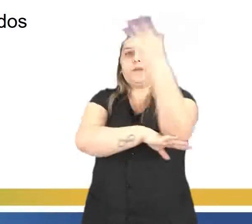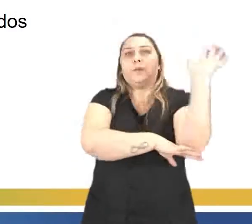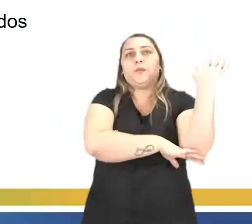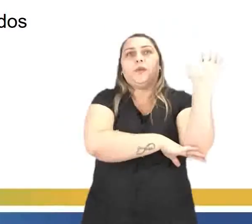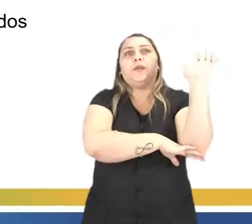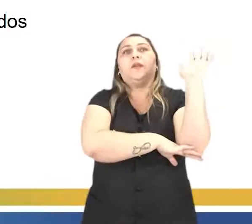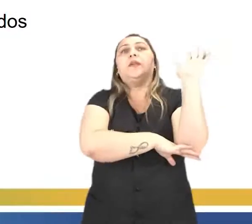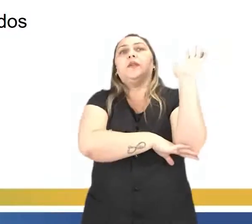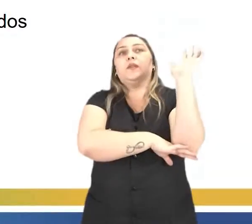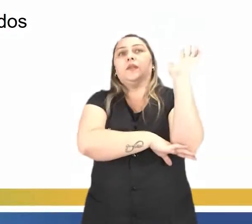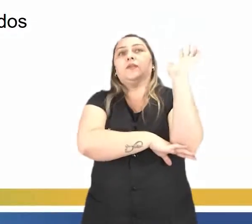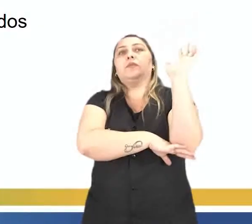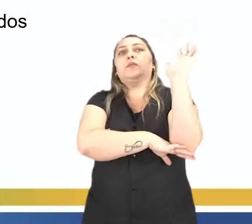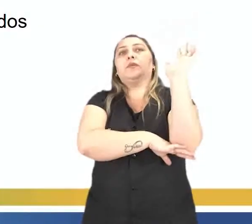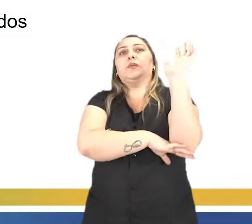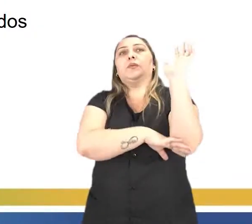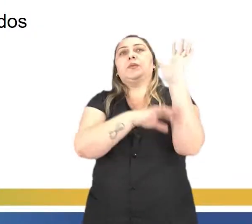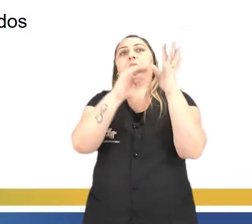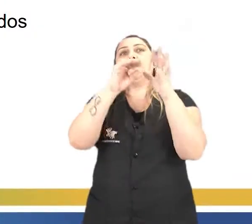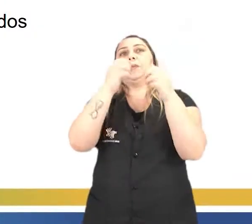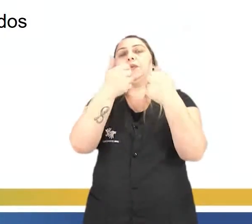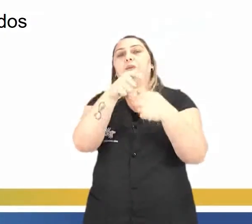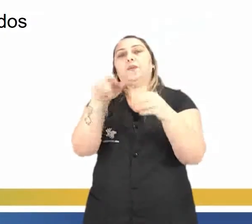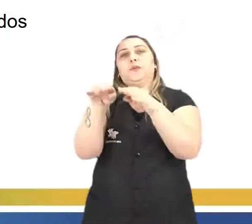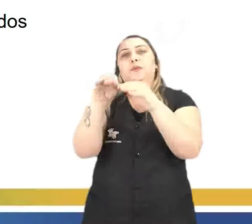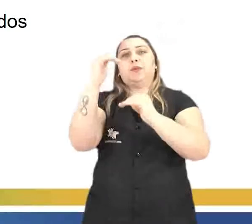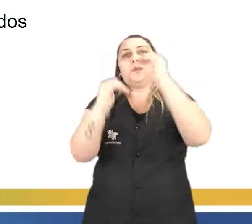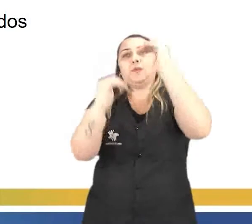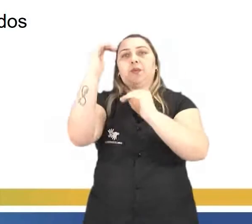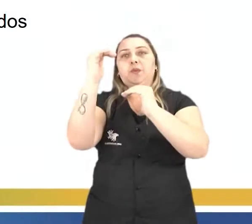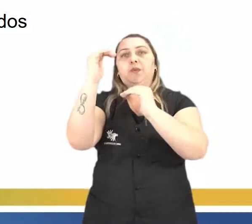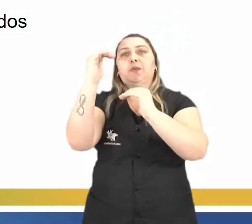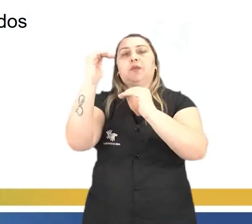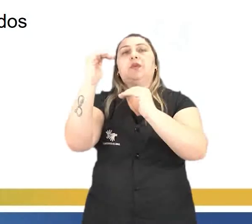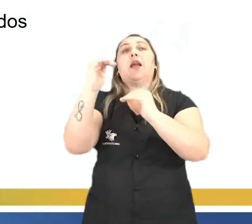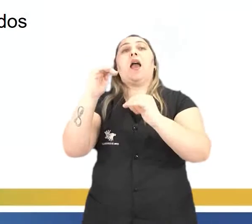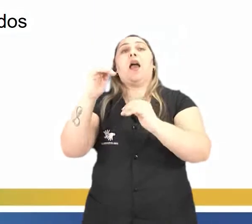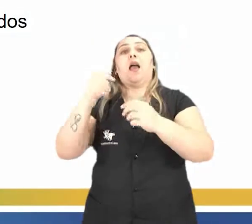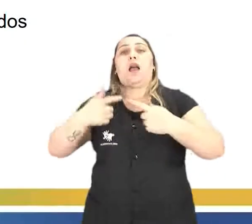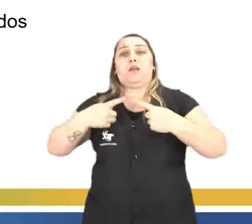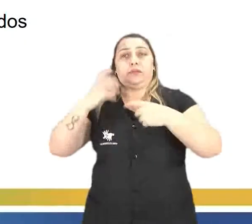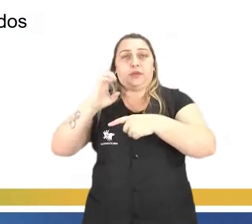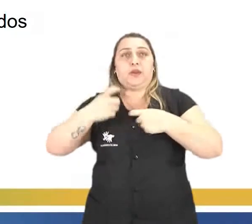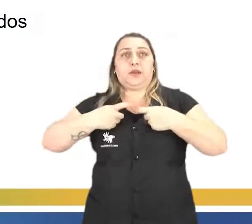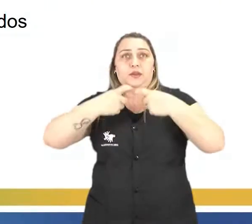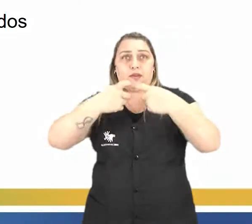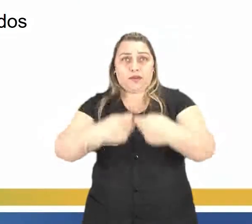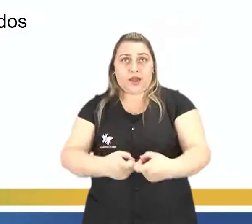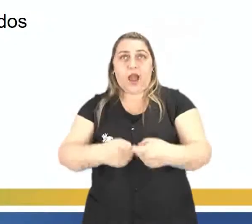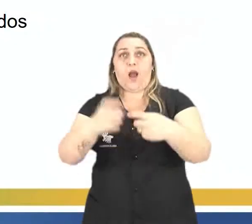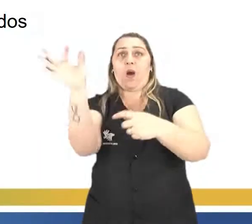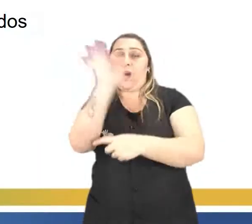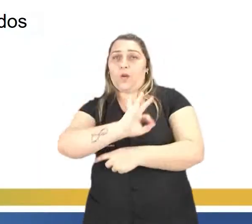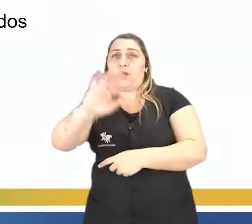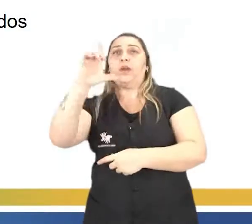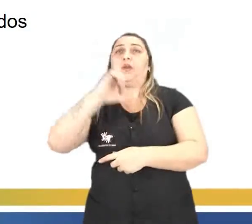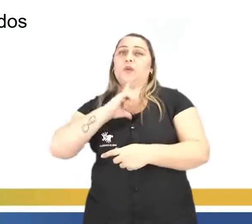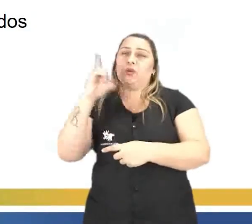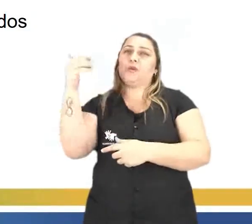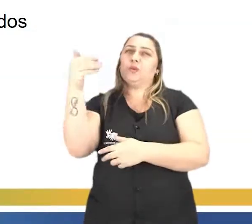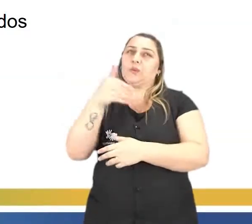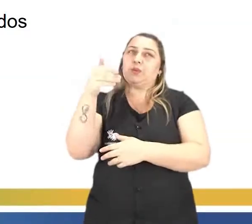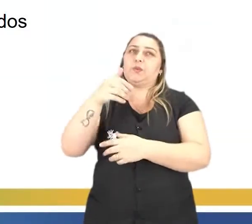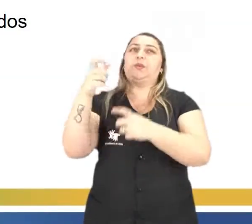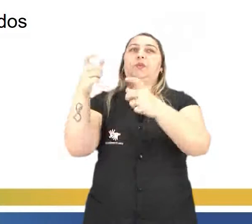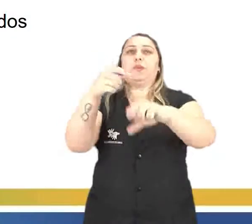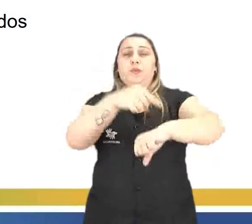natural, ocasionando desequilíbrio ecológico. Letra C. A guerra, flagelo terrível, tem sido uma constante em